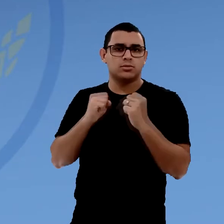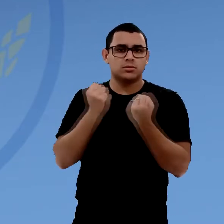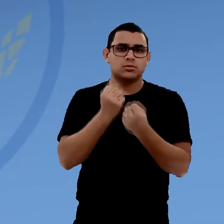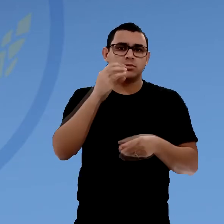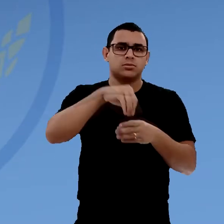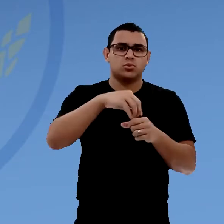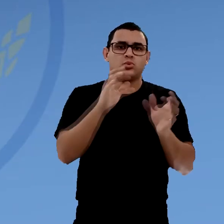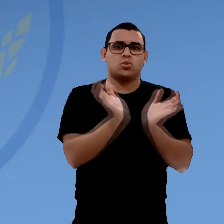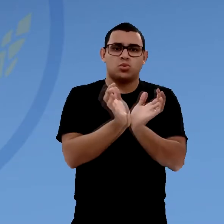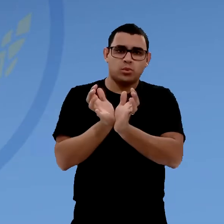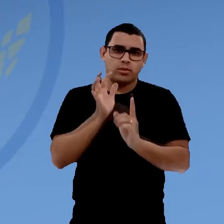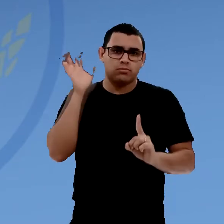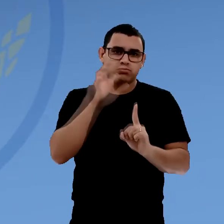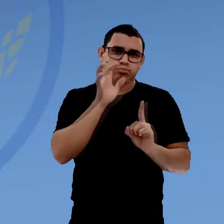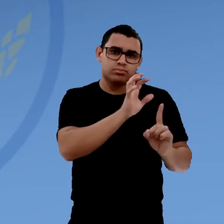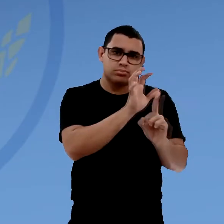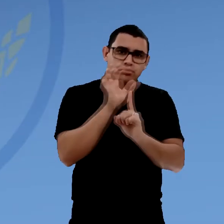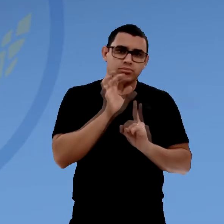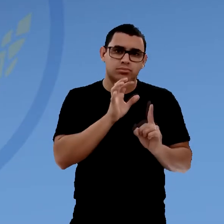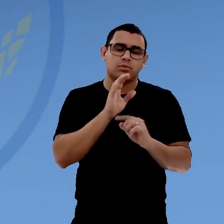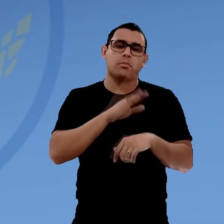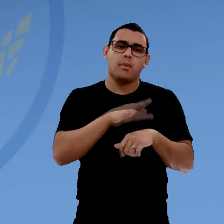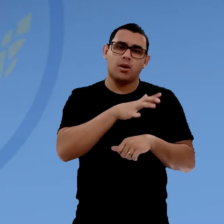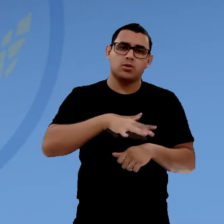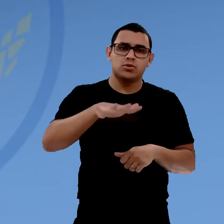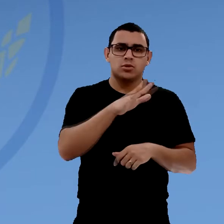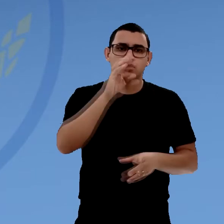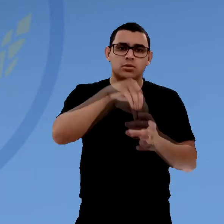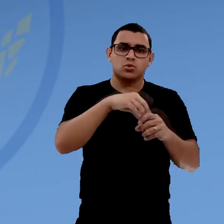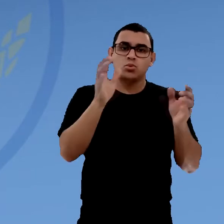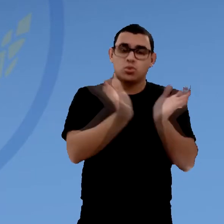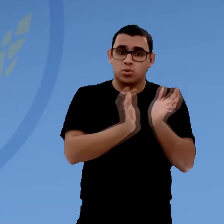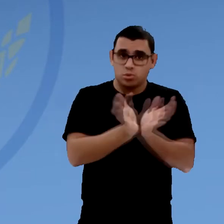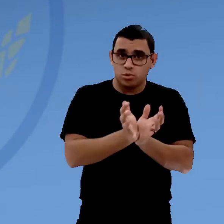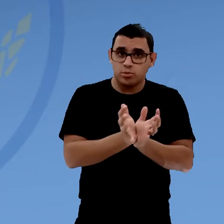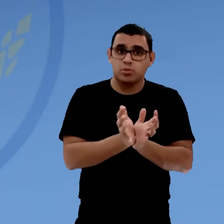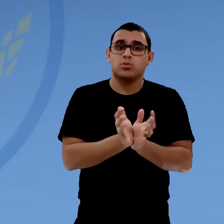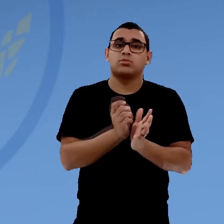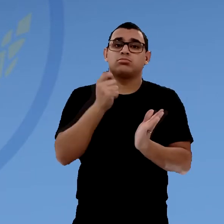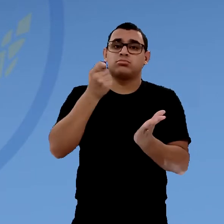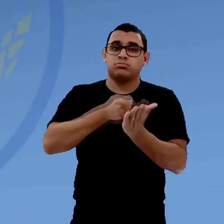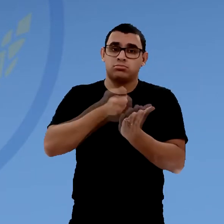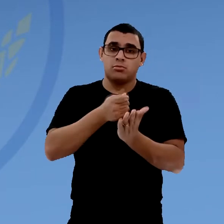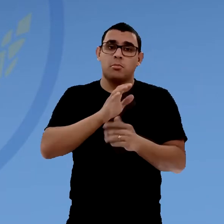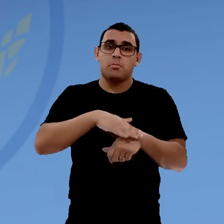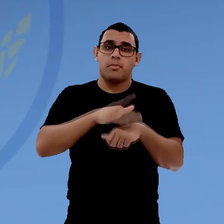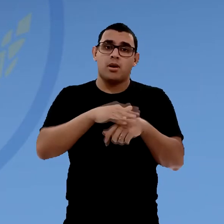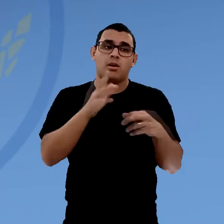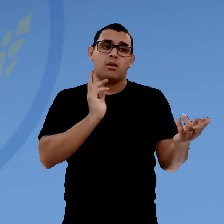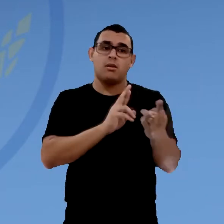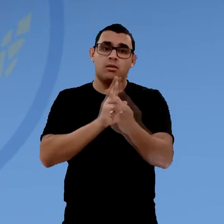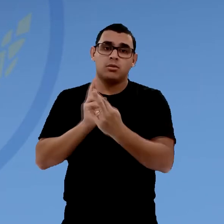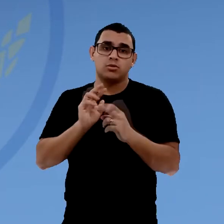seu grupo. Ela influencia as relações de uma maneira geral, mas dentro do grupo determina o tipo de